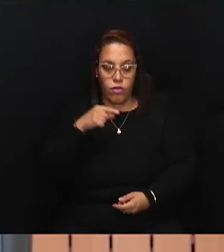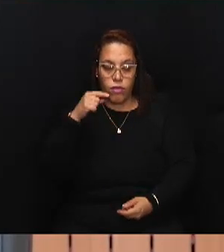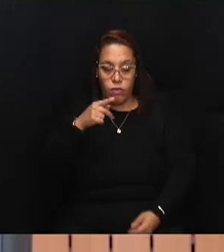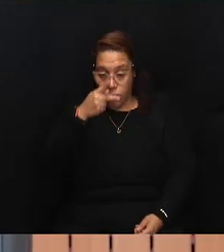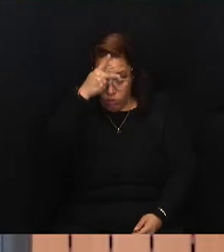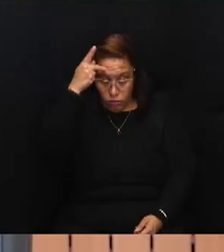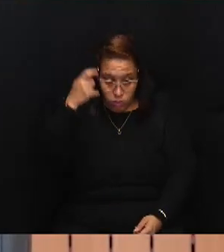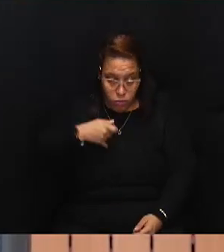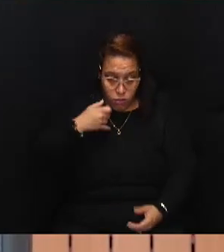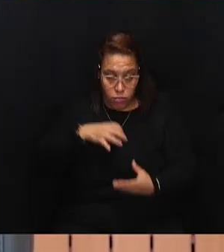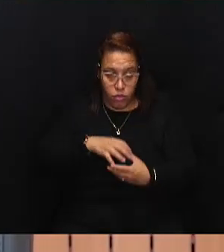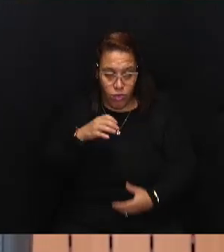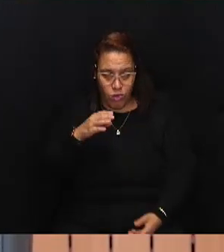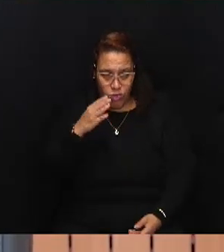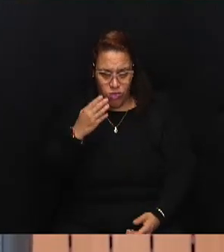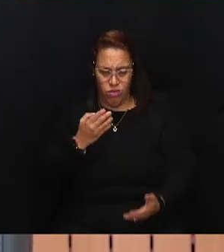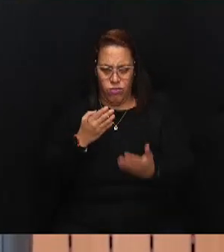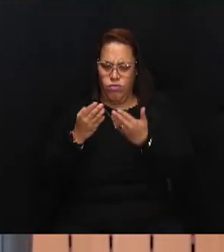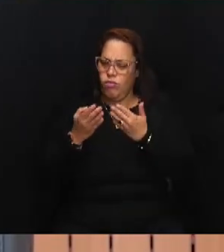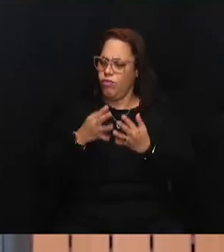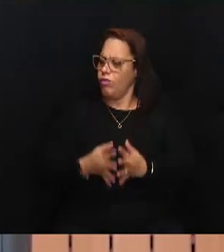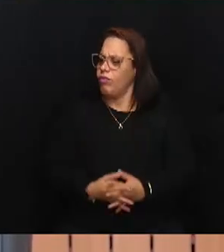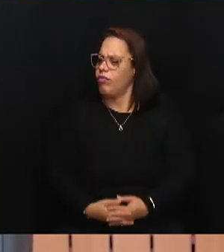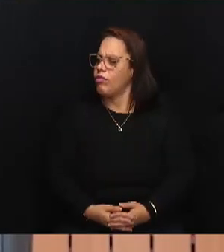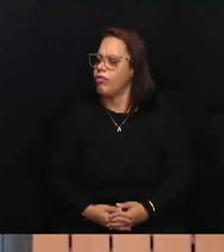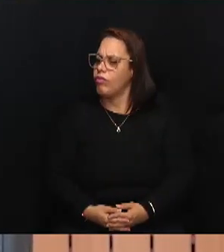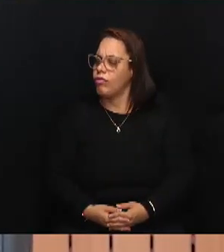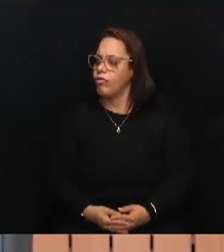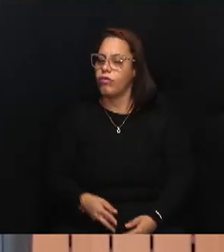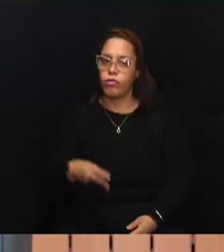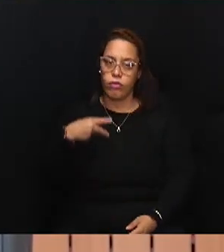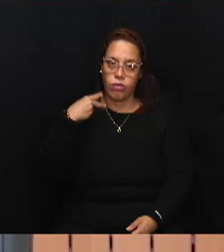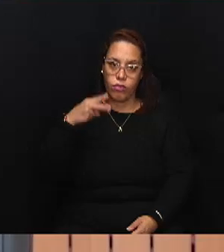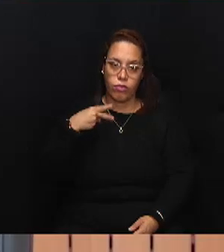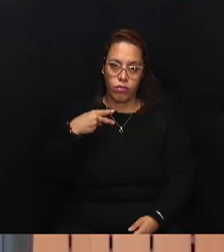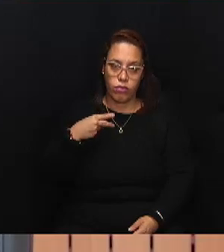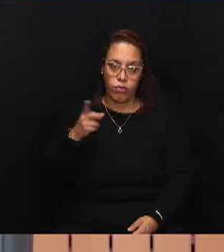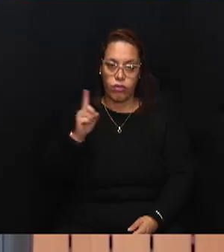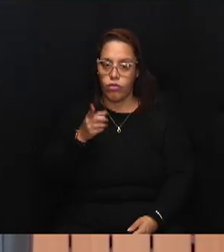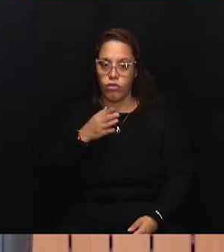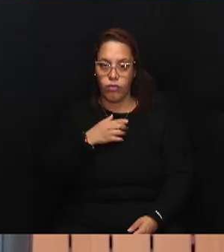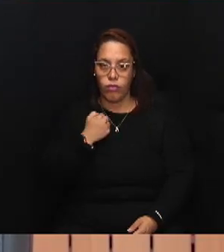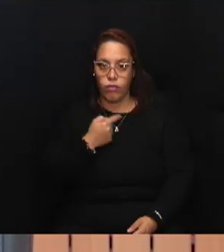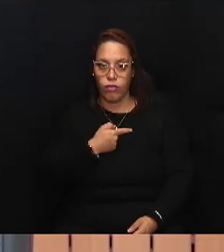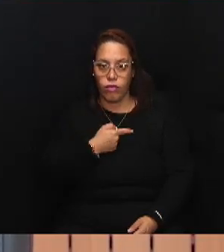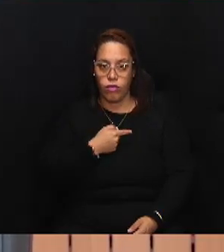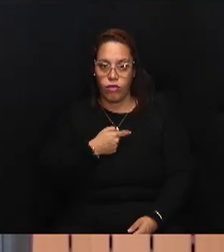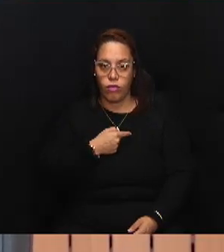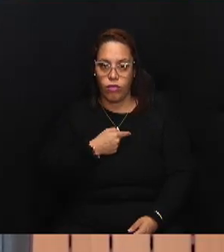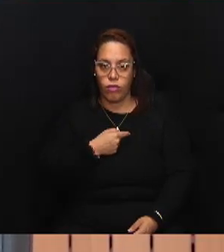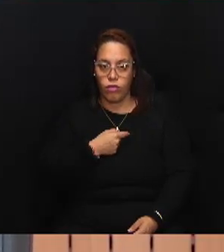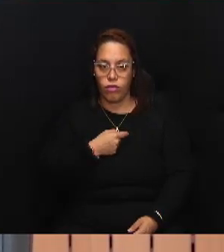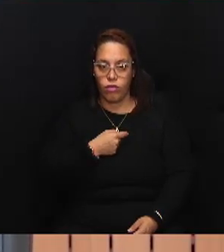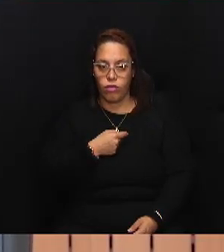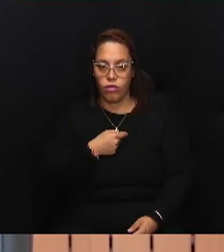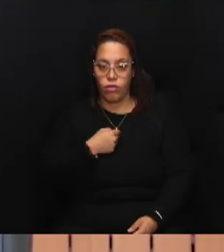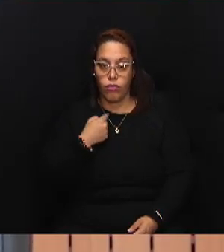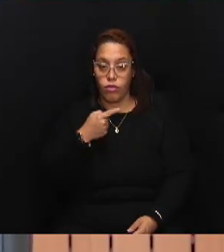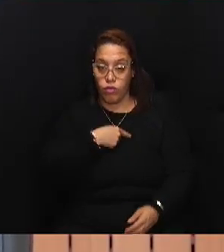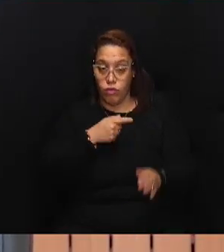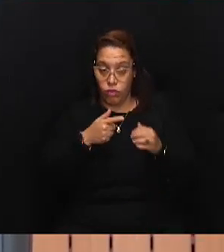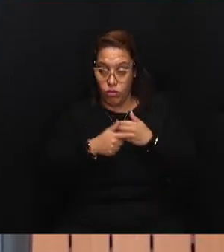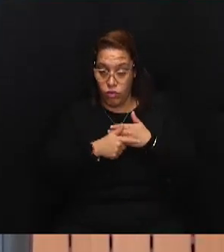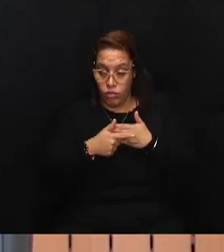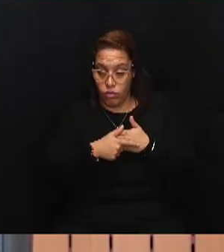idoso. O suspeito é questão de polícia, não é conosco. O nosso papel